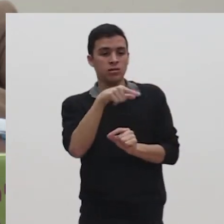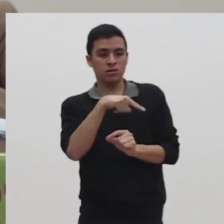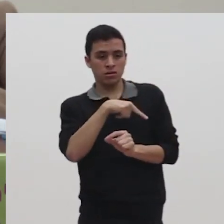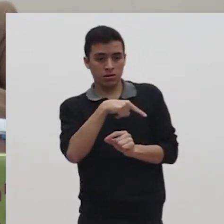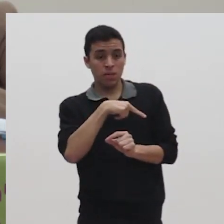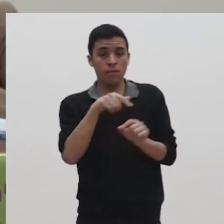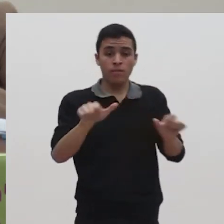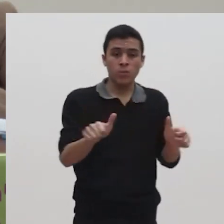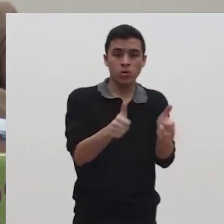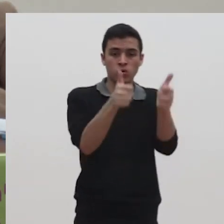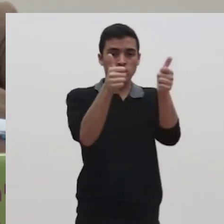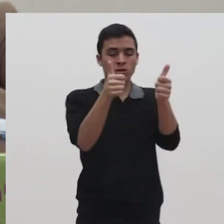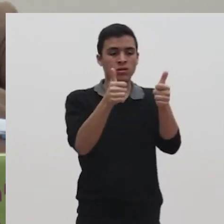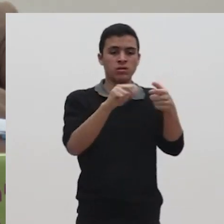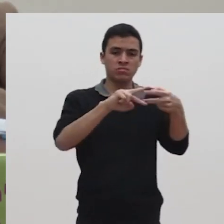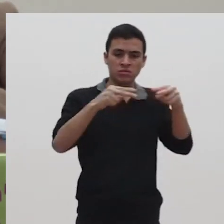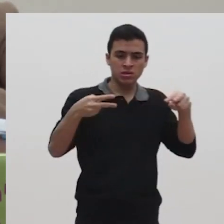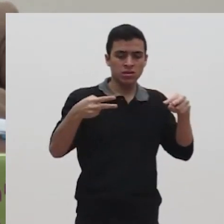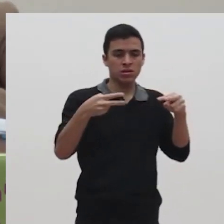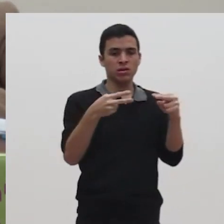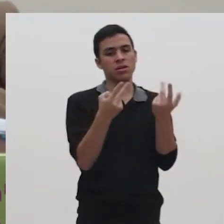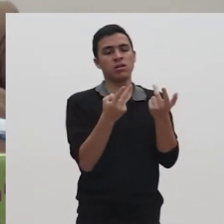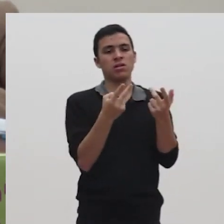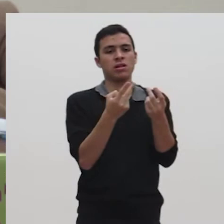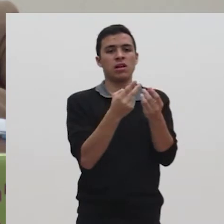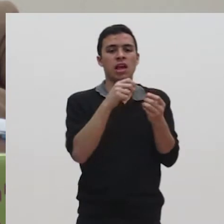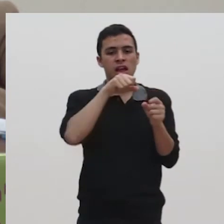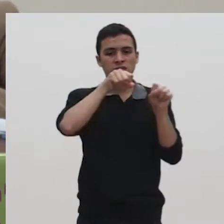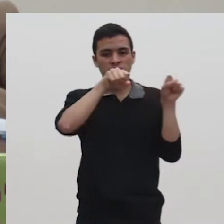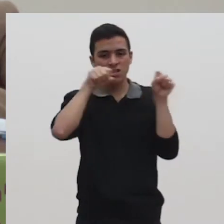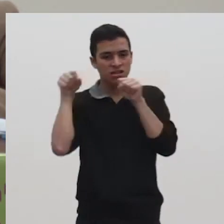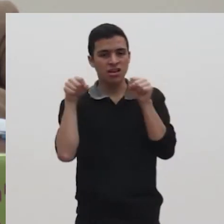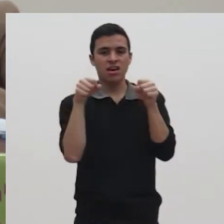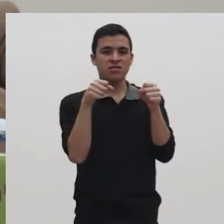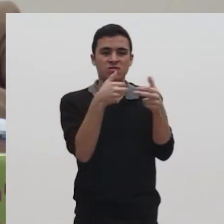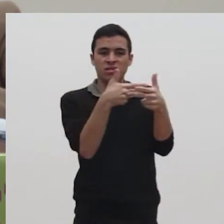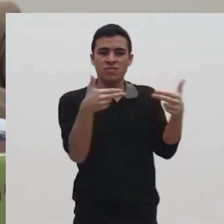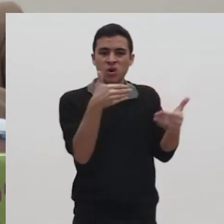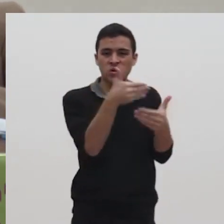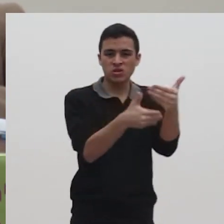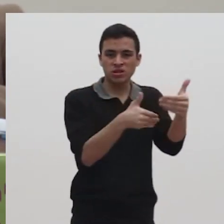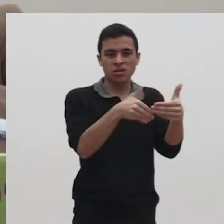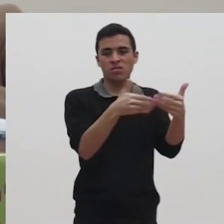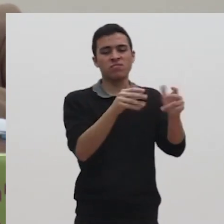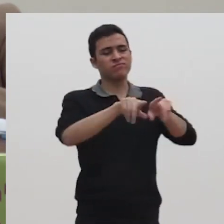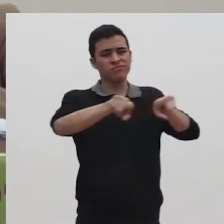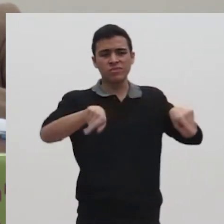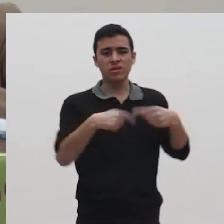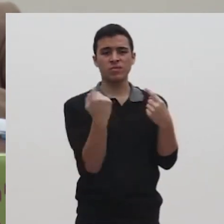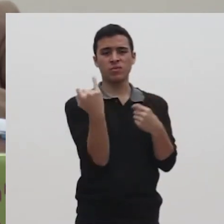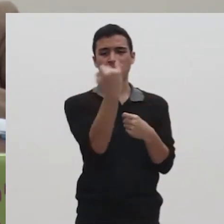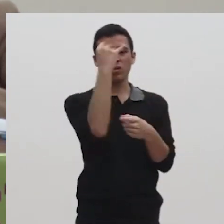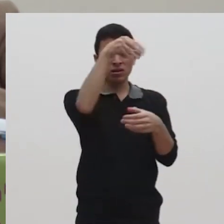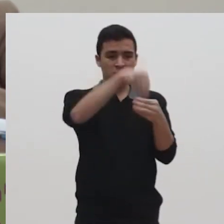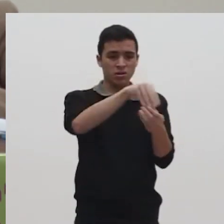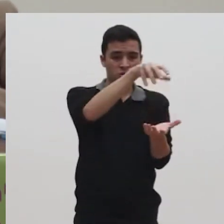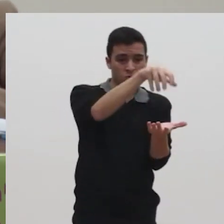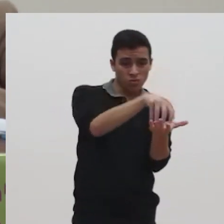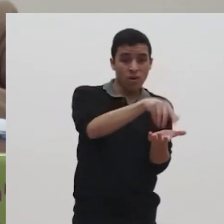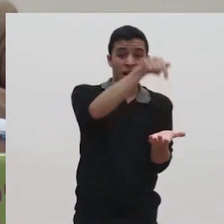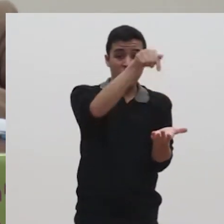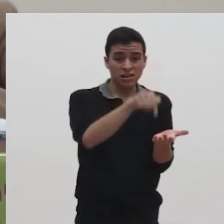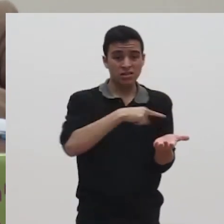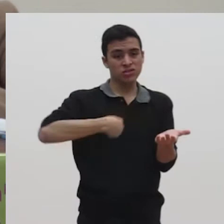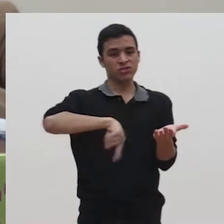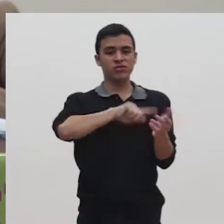um melhoramento genético da cana-de-açúcar e que é uma demanda tremenda desse setor. É uma das coisas mais importantes para esse setor de agrárias, que